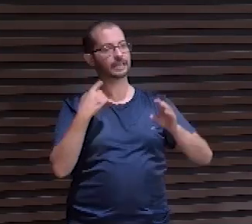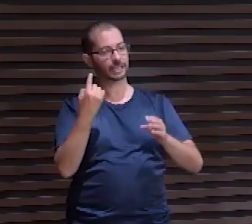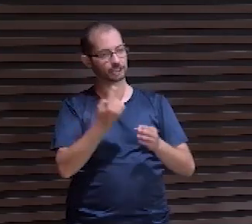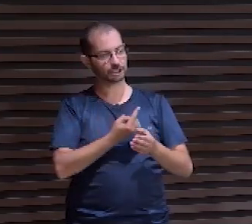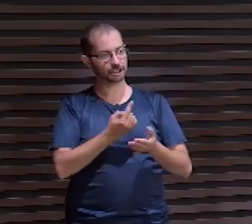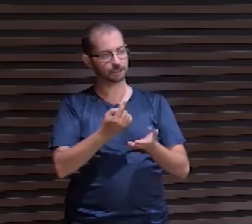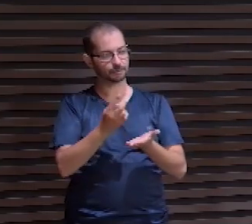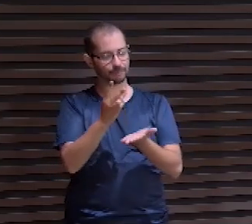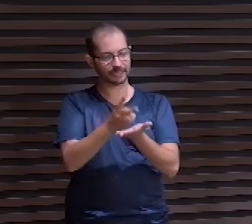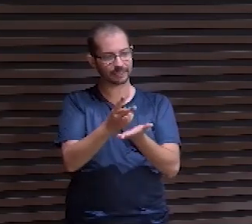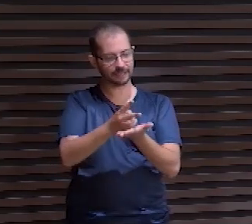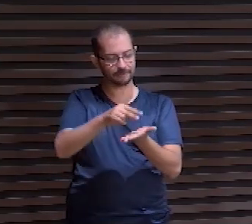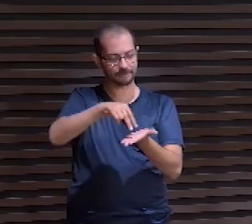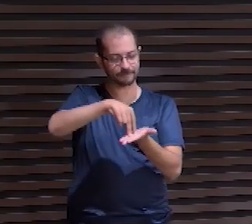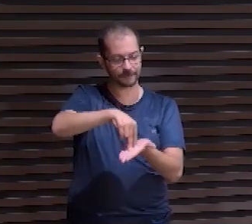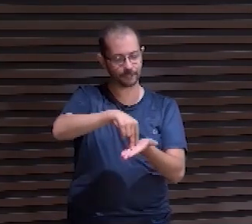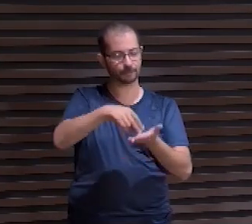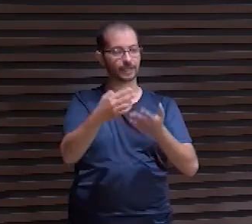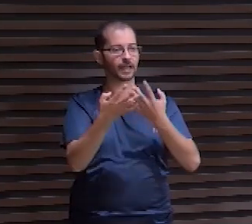confissão.